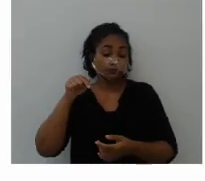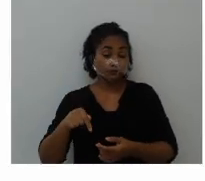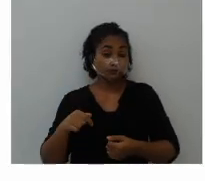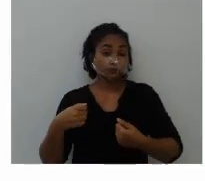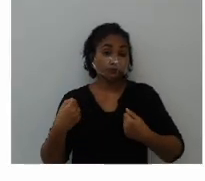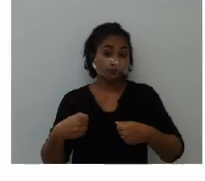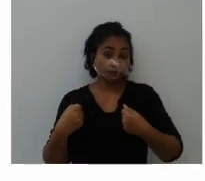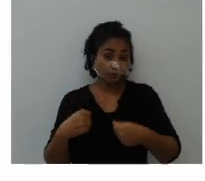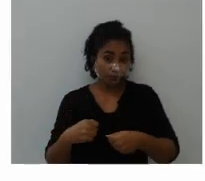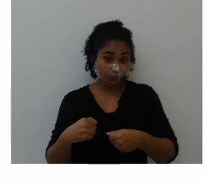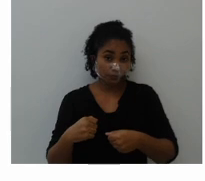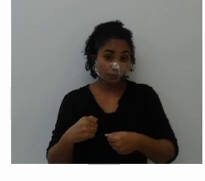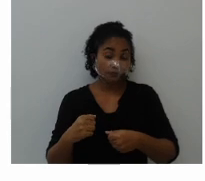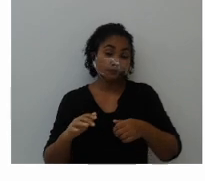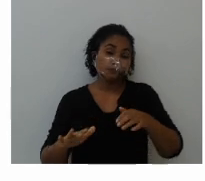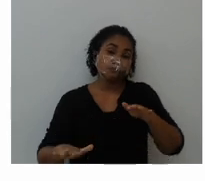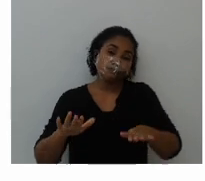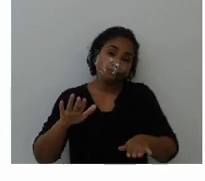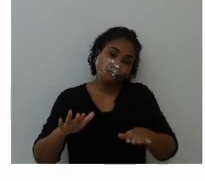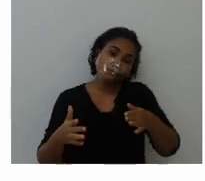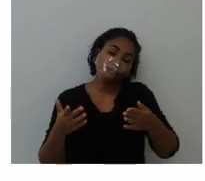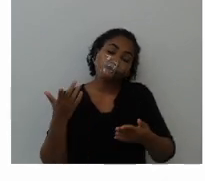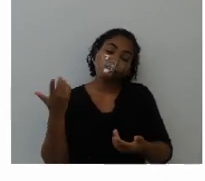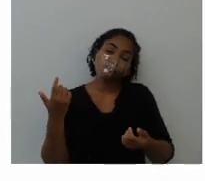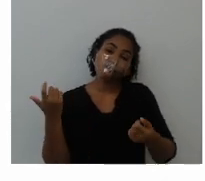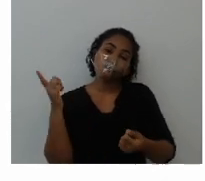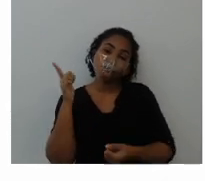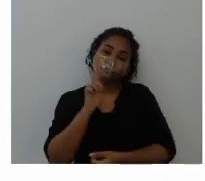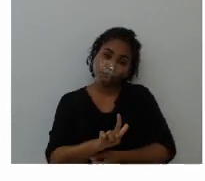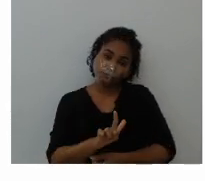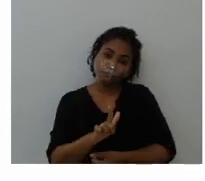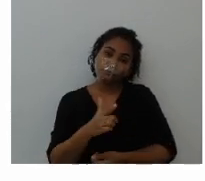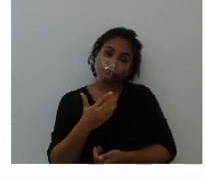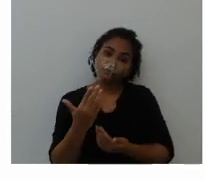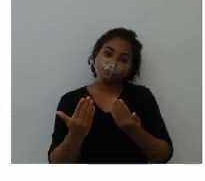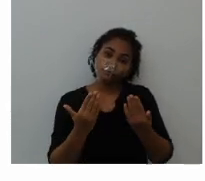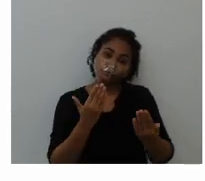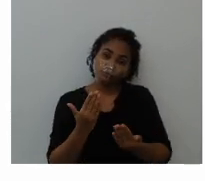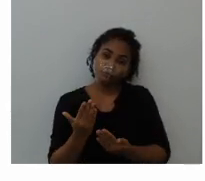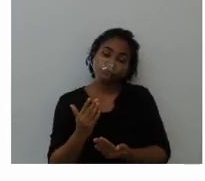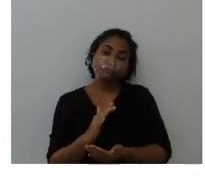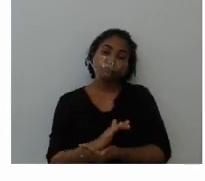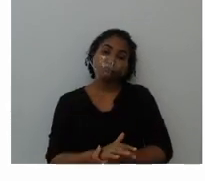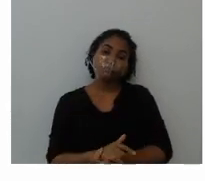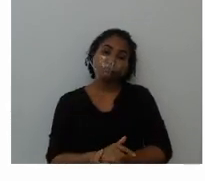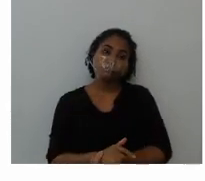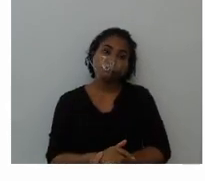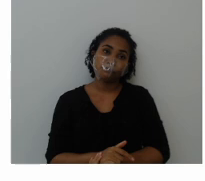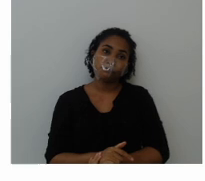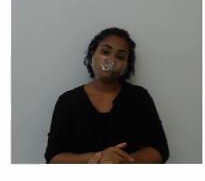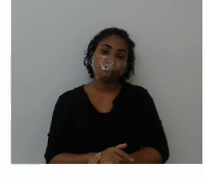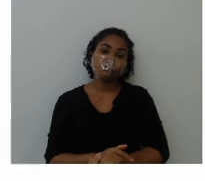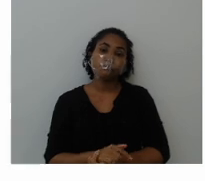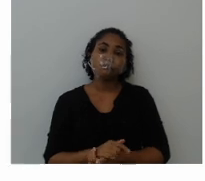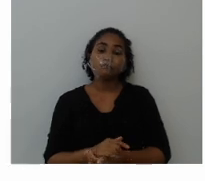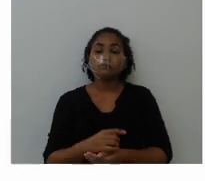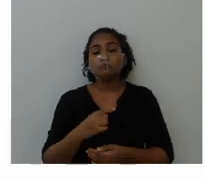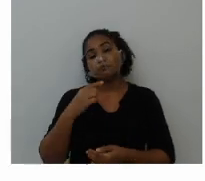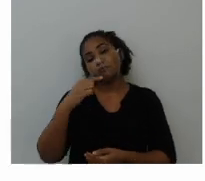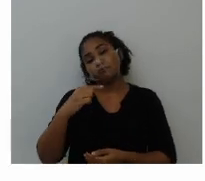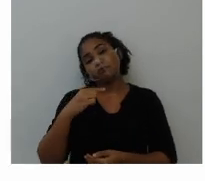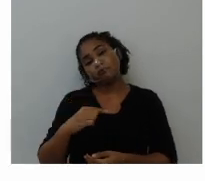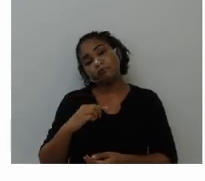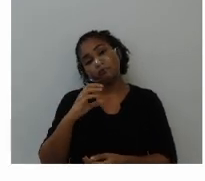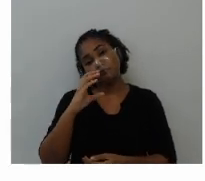vai estudar a condição em que as forças têm que ser igualadas. Você iguala as forças de um lado